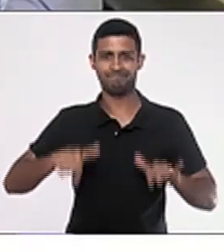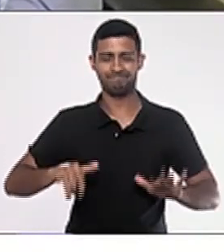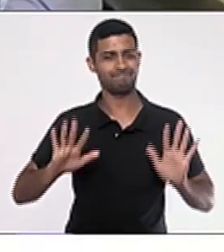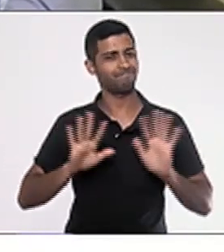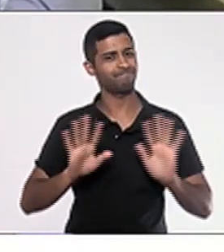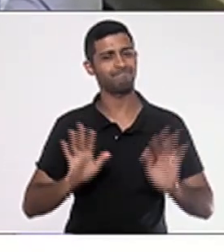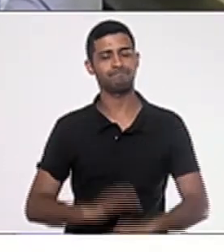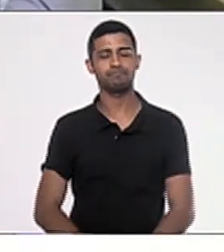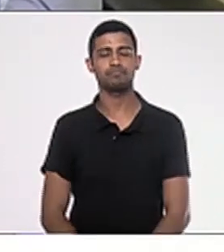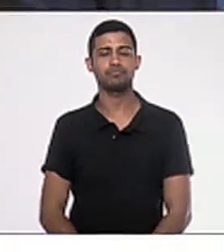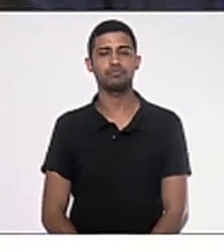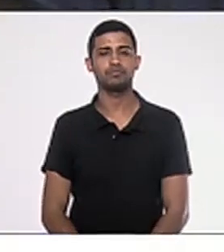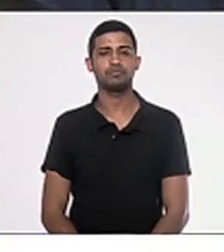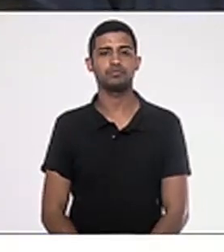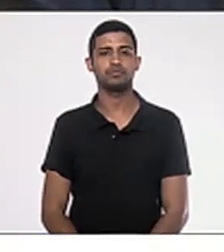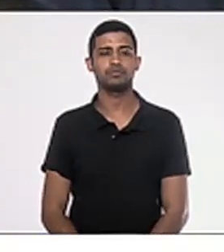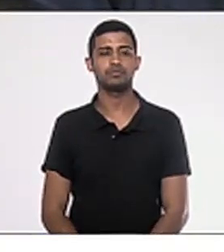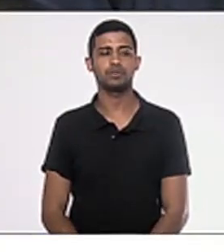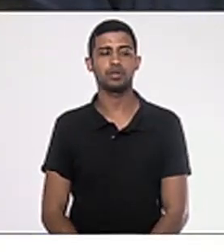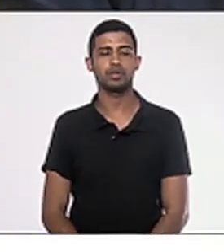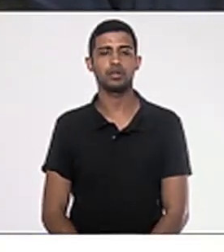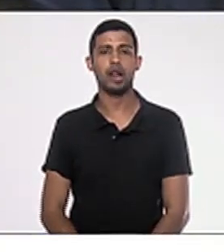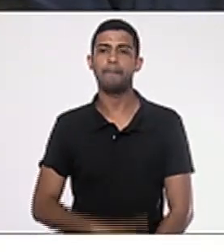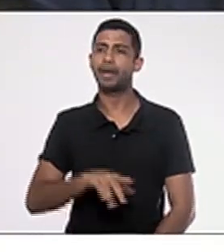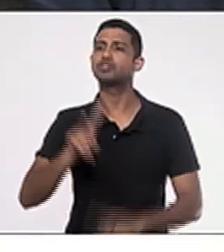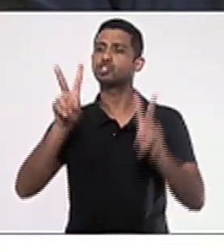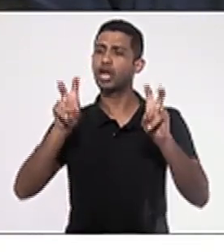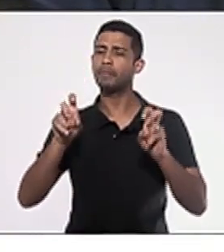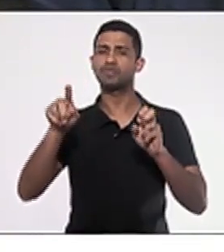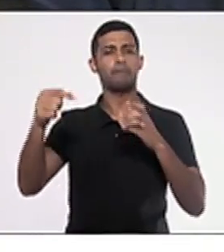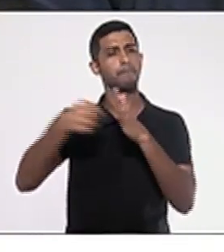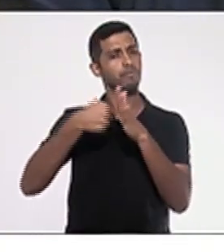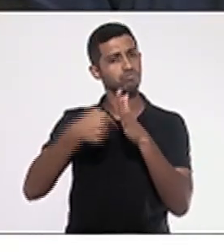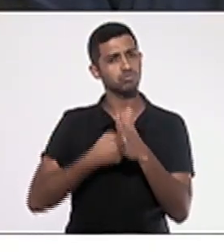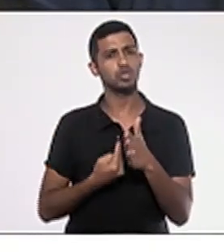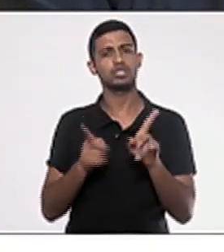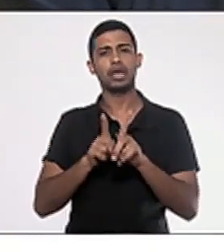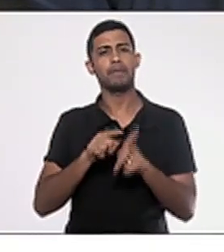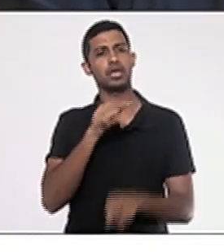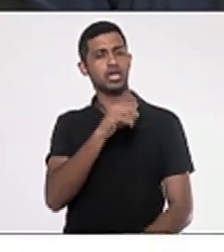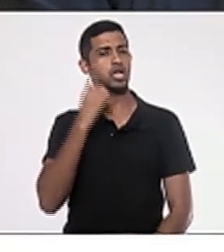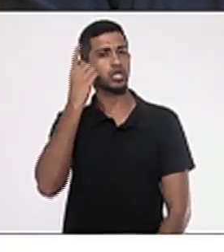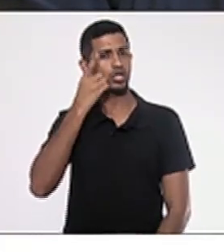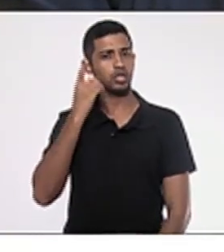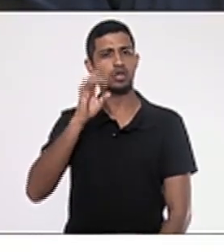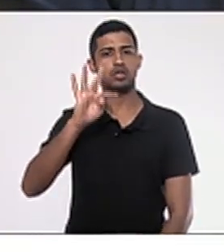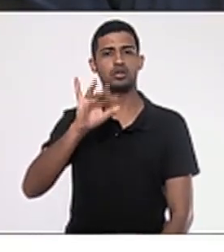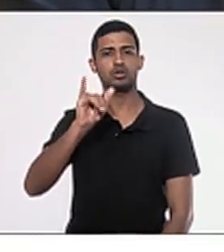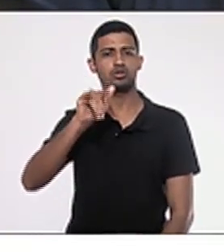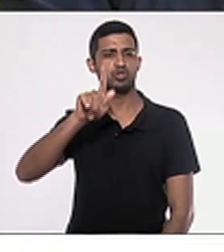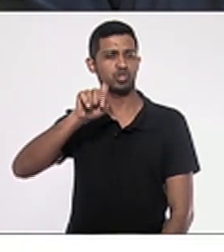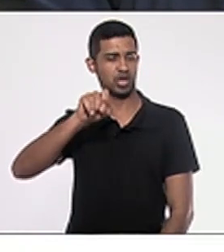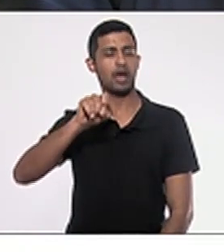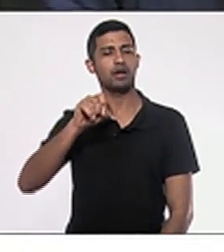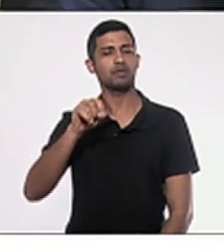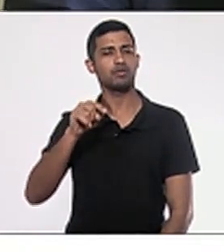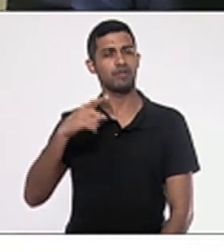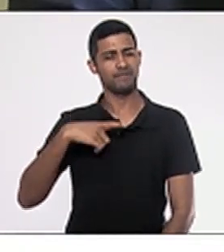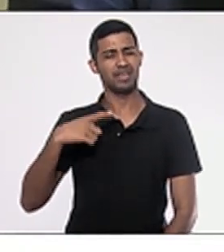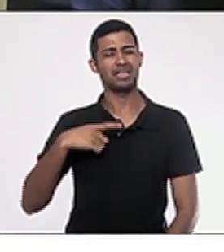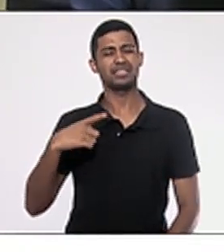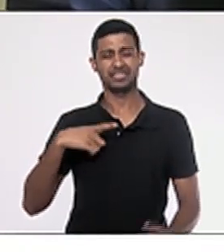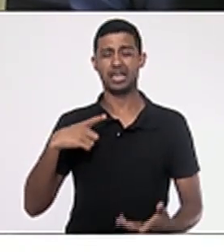audiência, mas em relação ao que o senhor questiona, ao questionamento do deputado Thiago Pompulha, nós recebemos